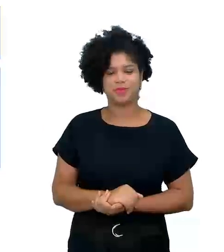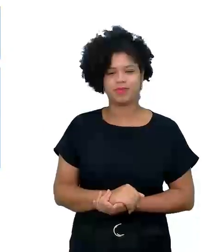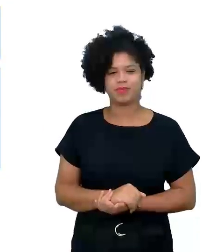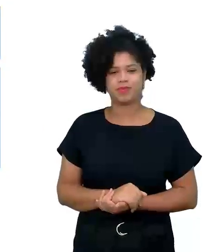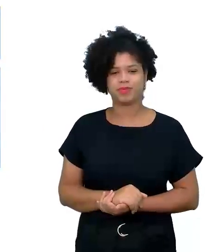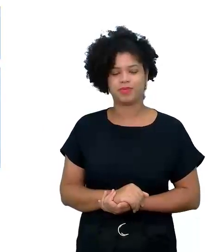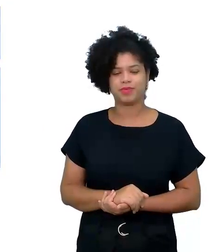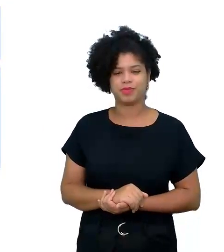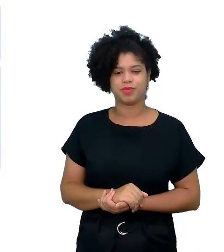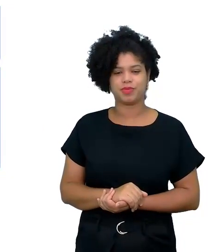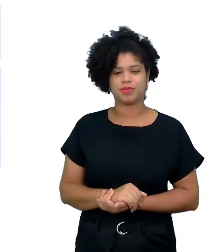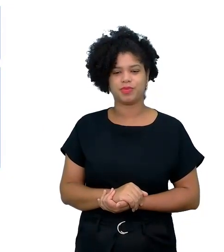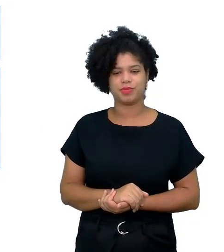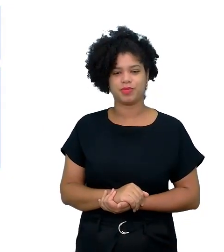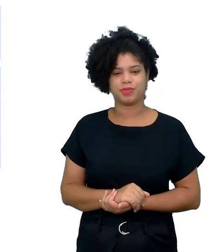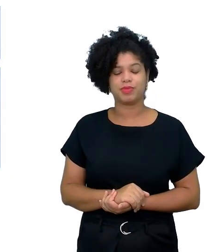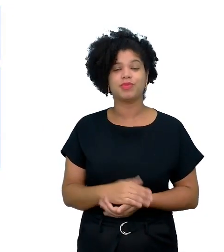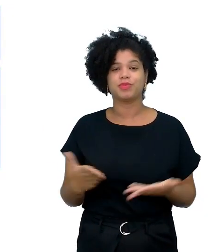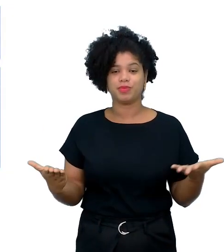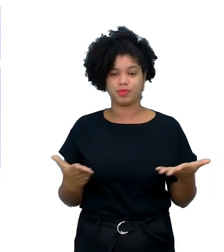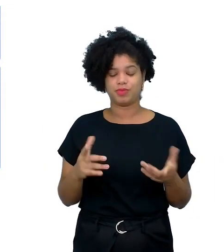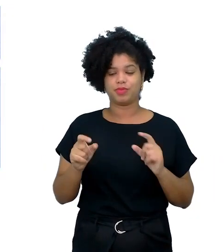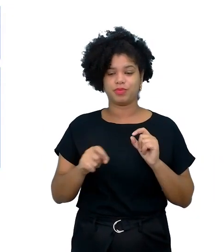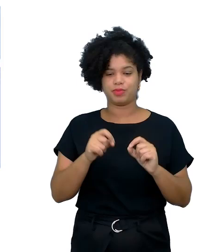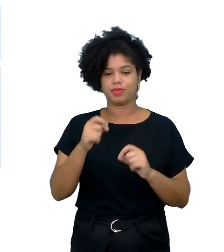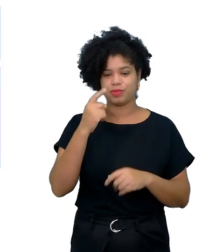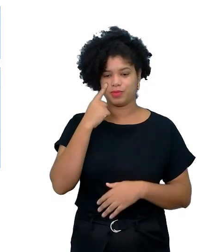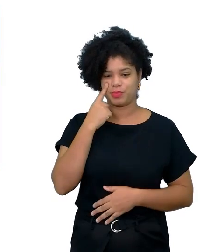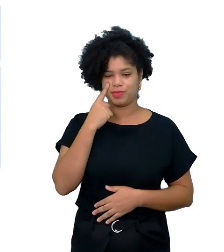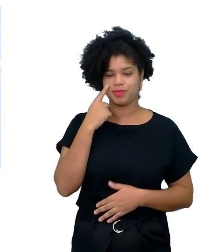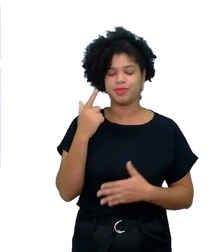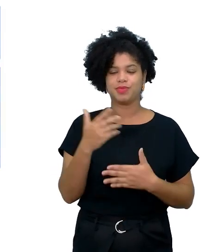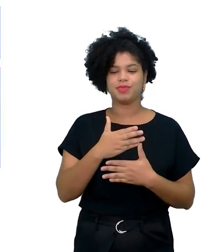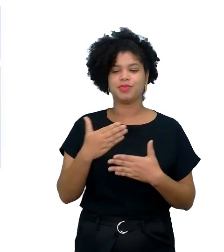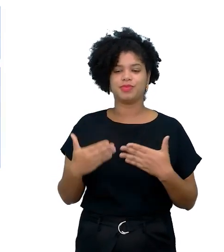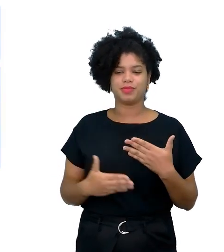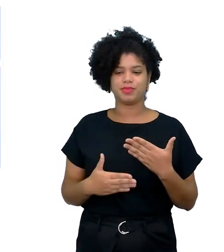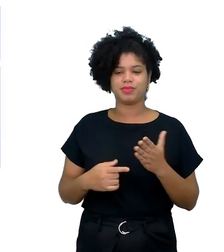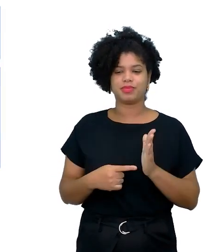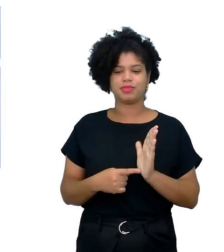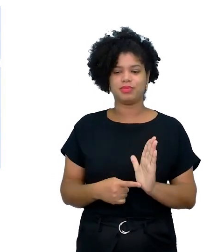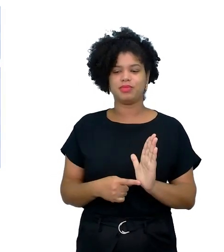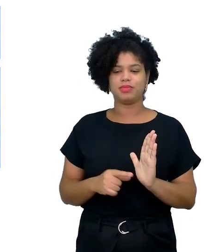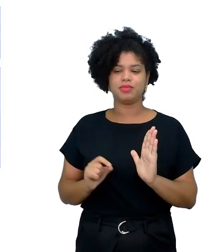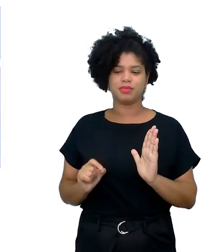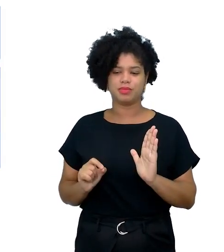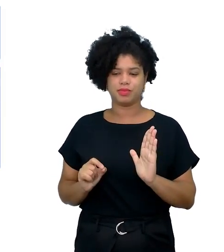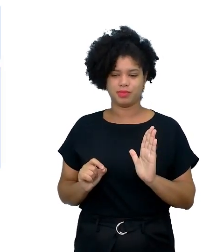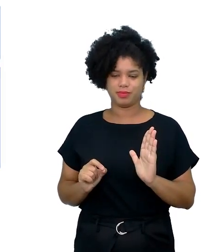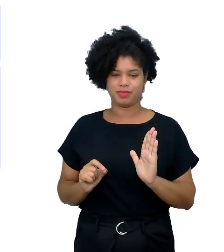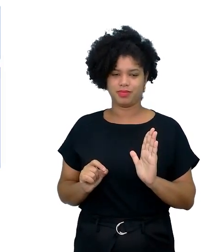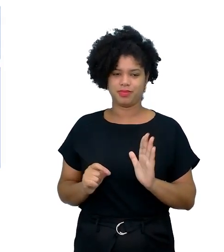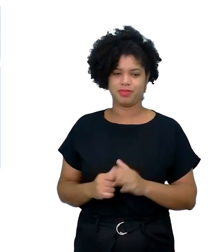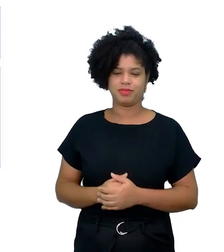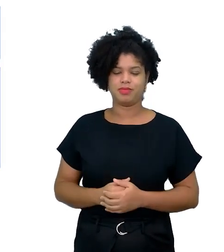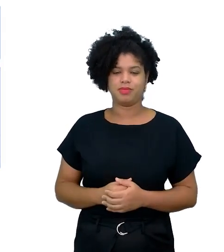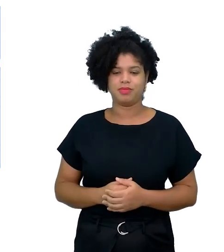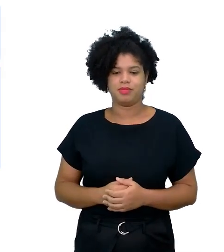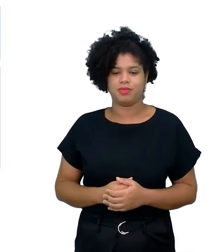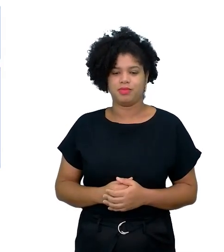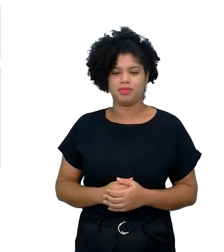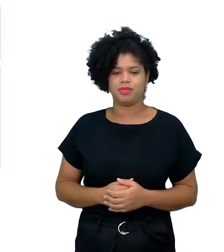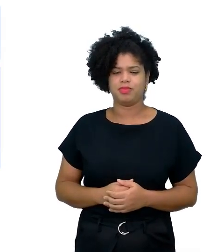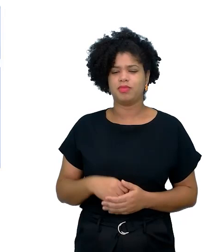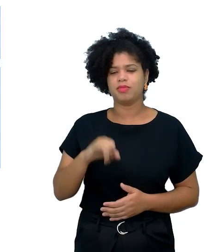Bom, aqui, no caso aqui, nós vamos, o seguinte, né, o que vem a ser